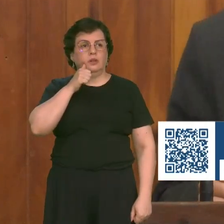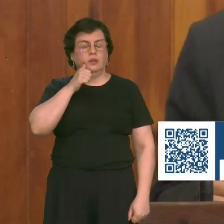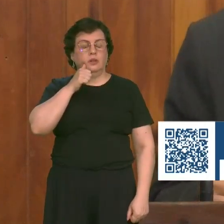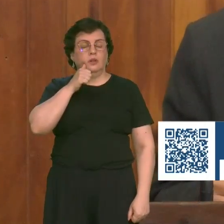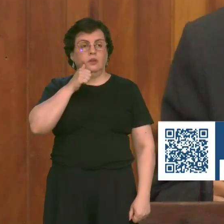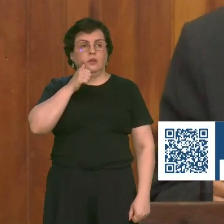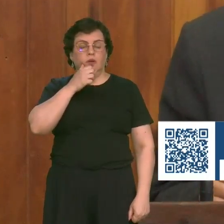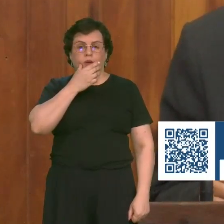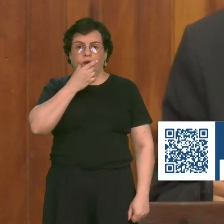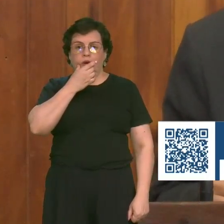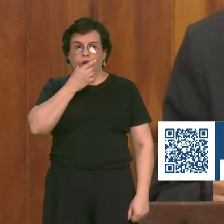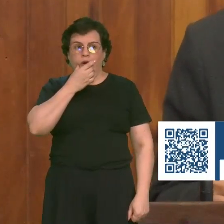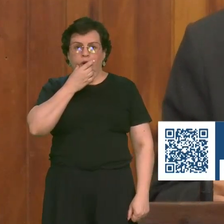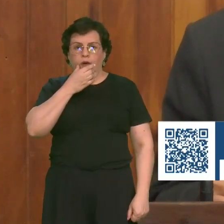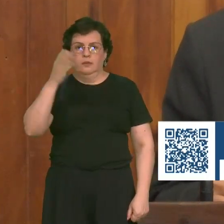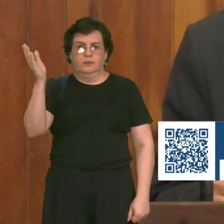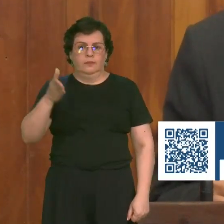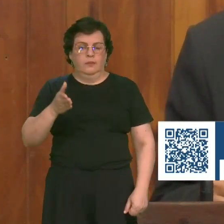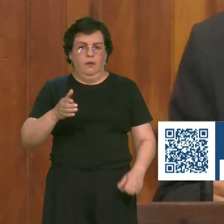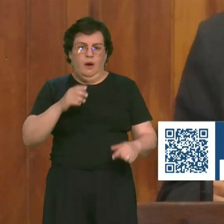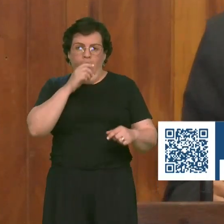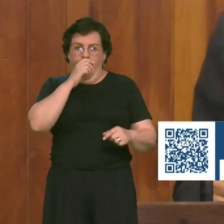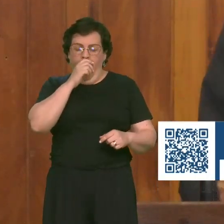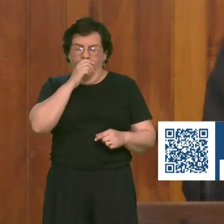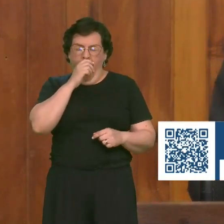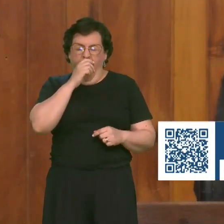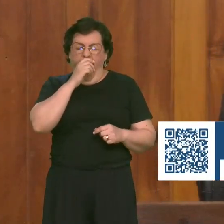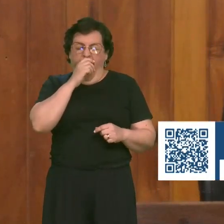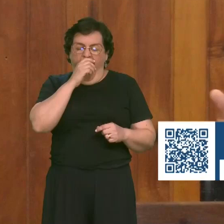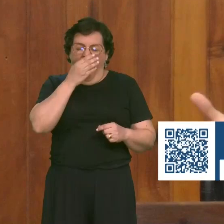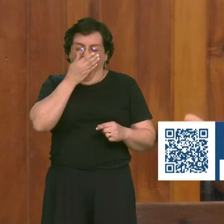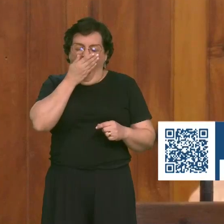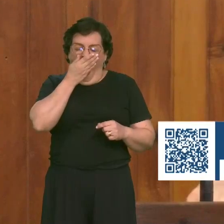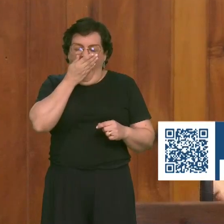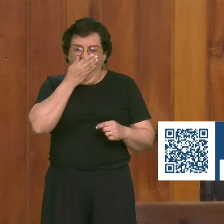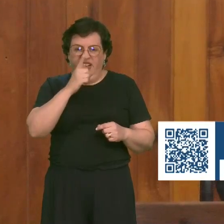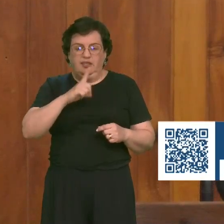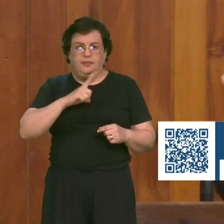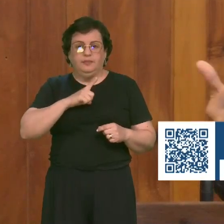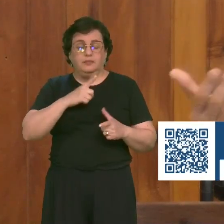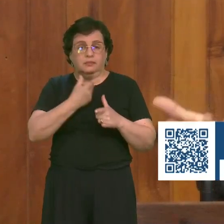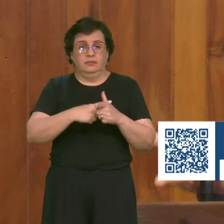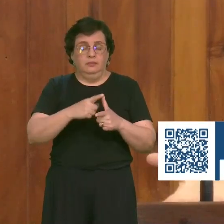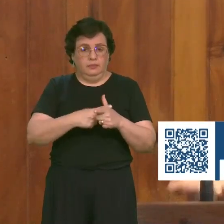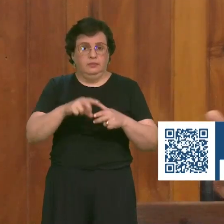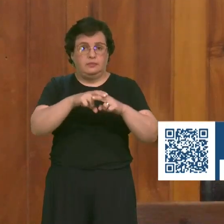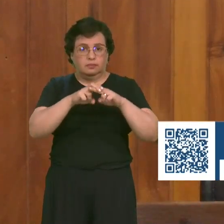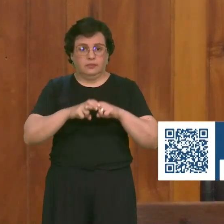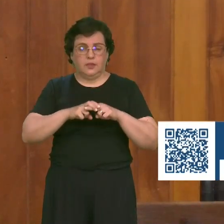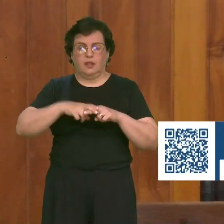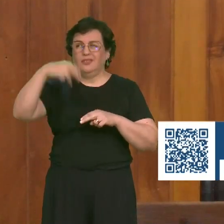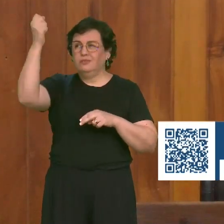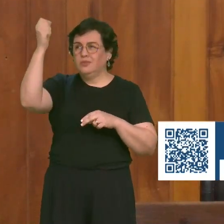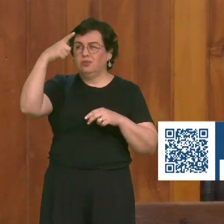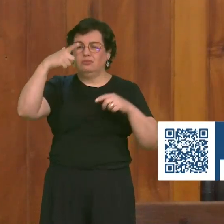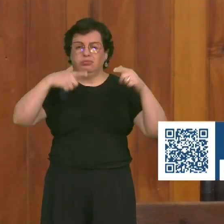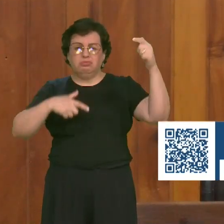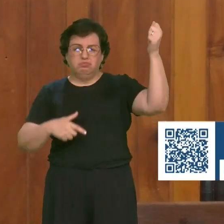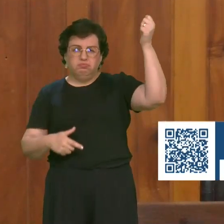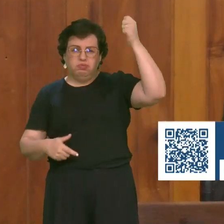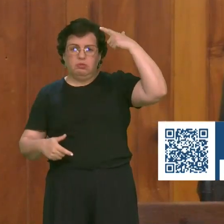desses profissionais já enfrentam é problemas relacionados a autoexposição